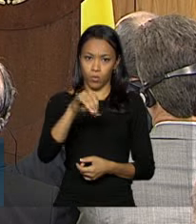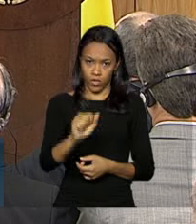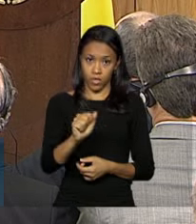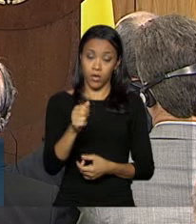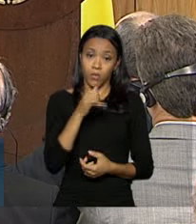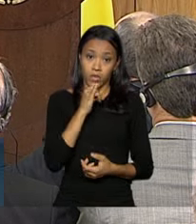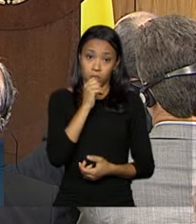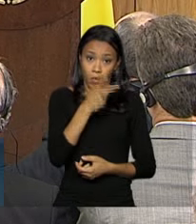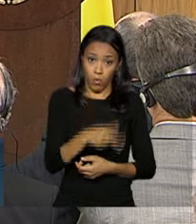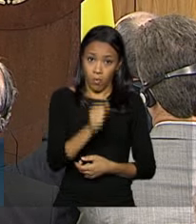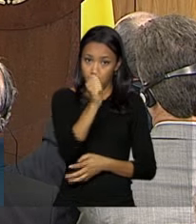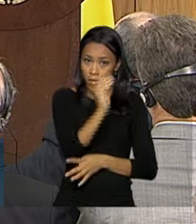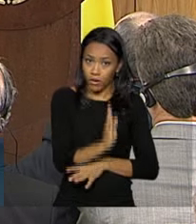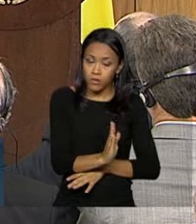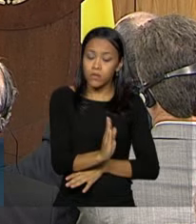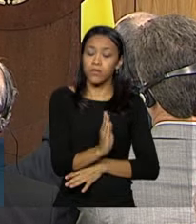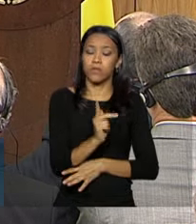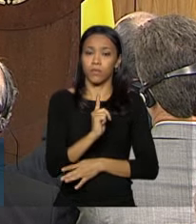tem